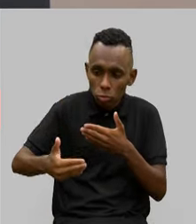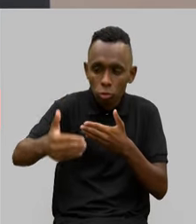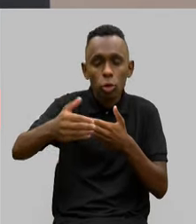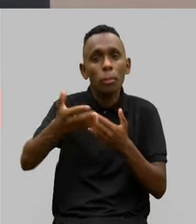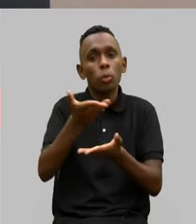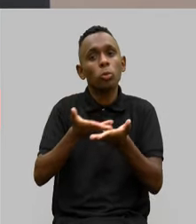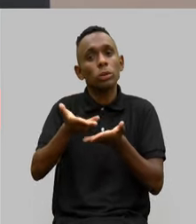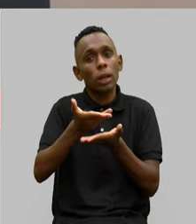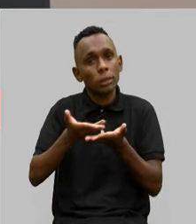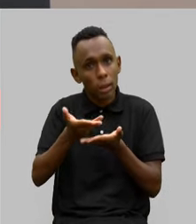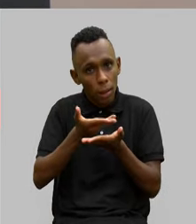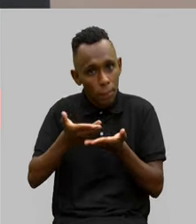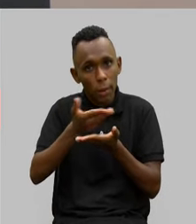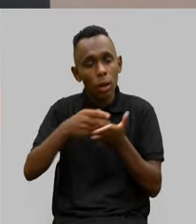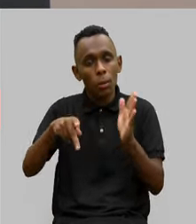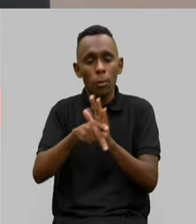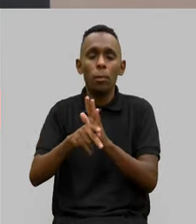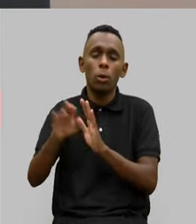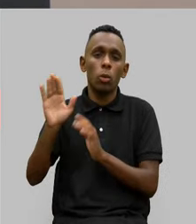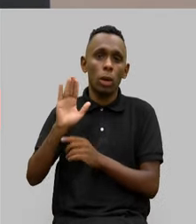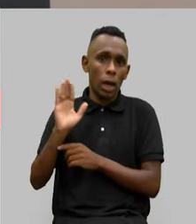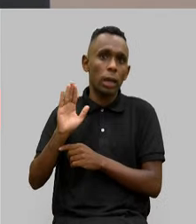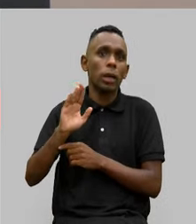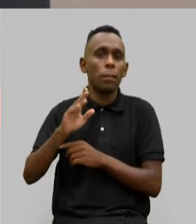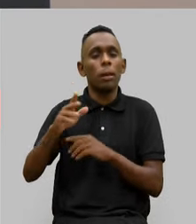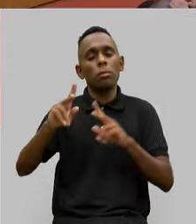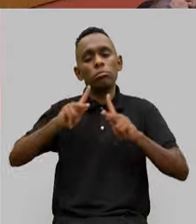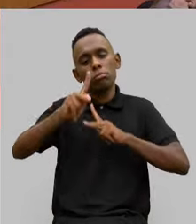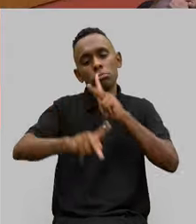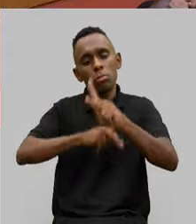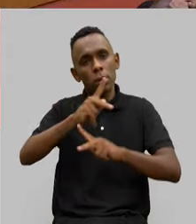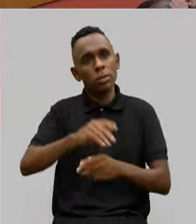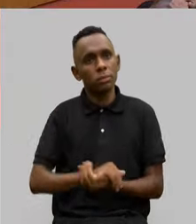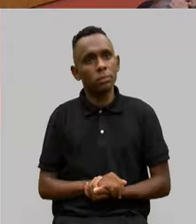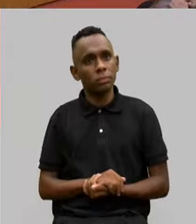tratamento com cannabis para a